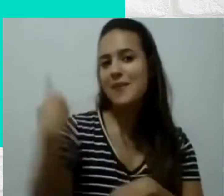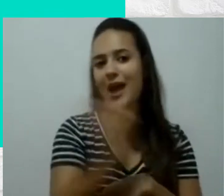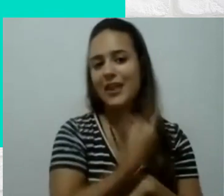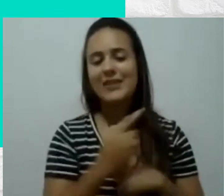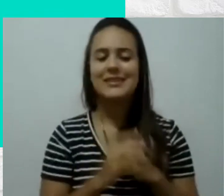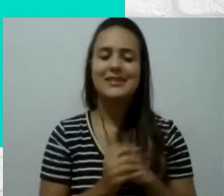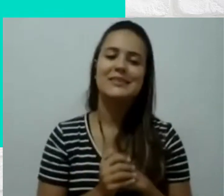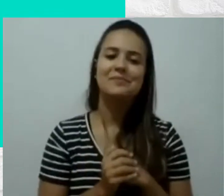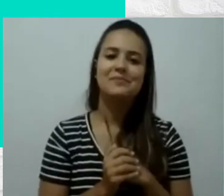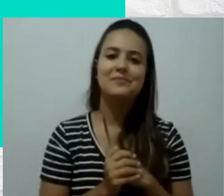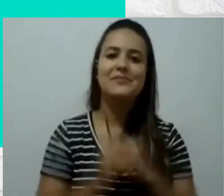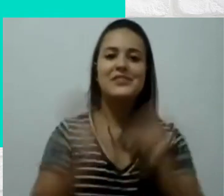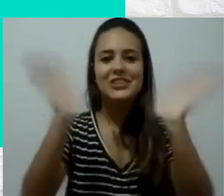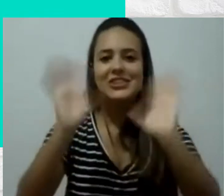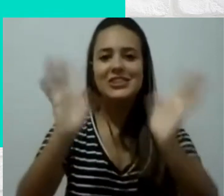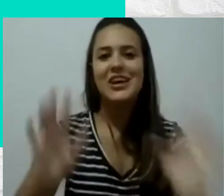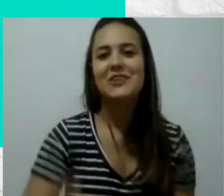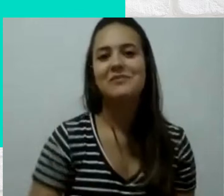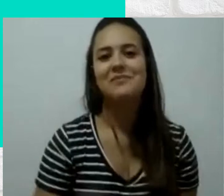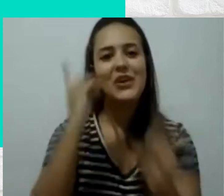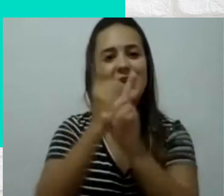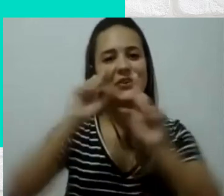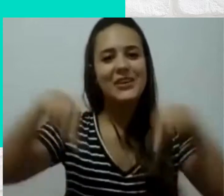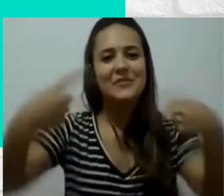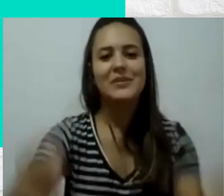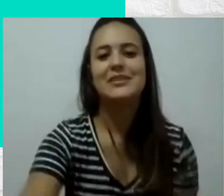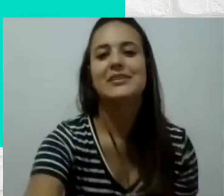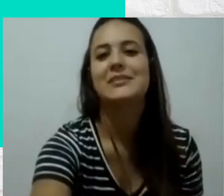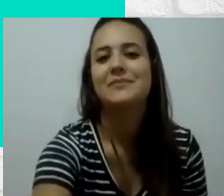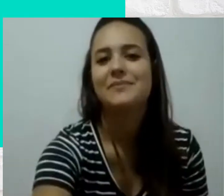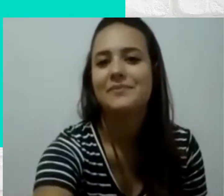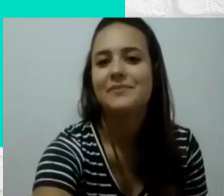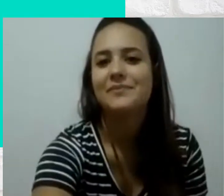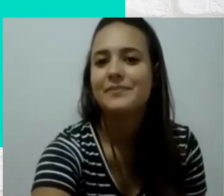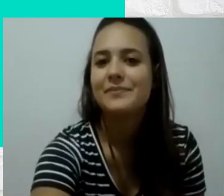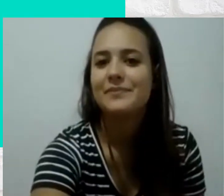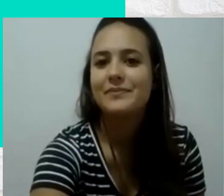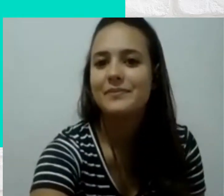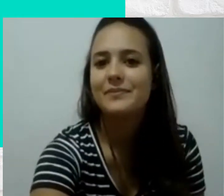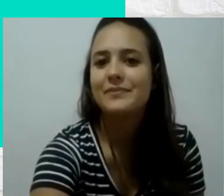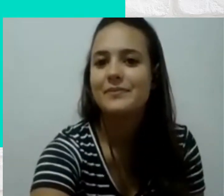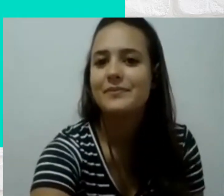boa oficina pra gente. E tchau, tchau, até a próxima.